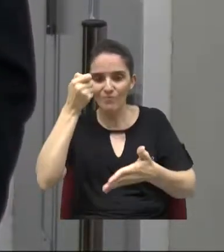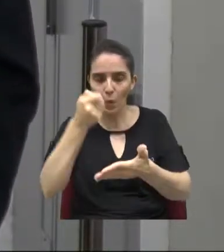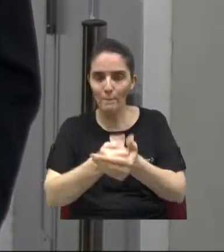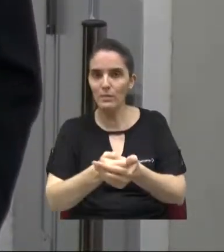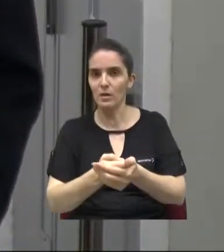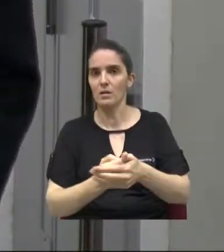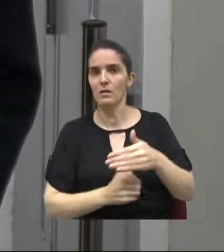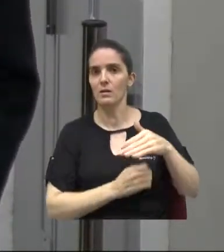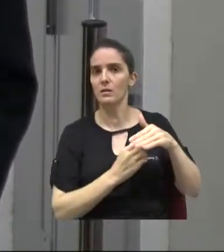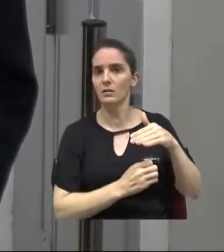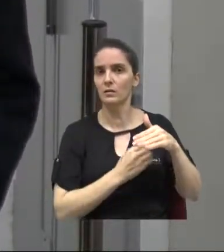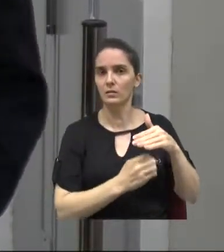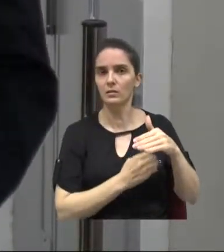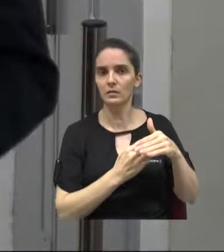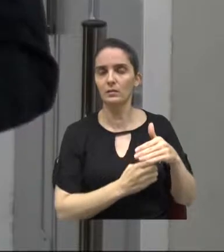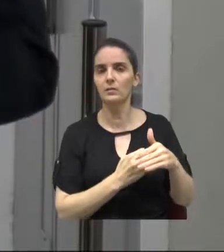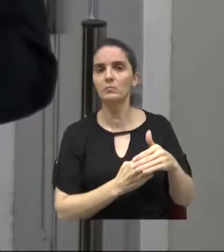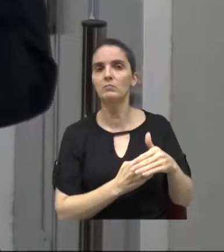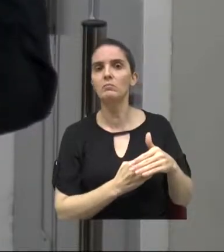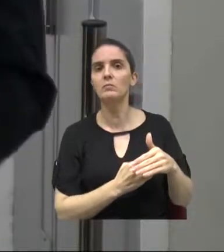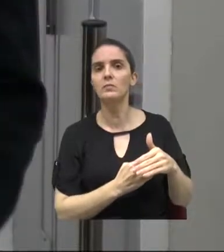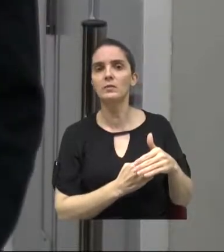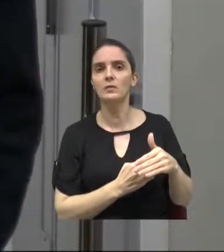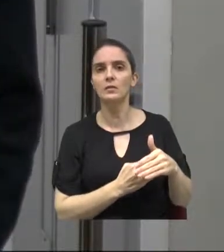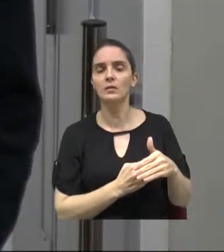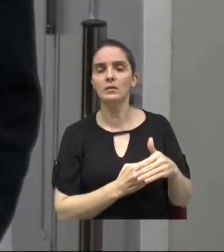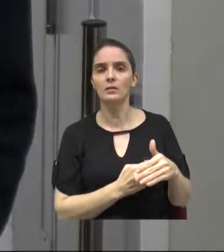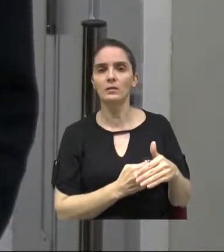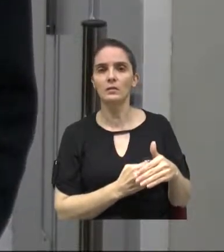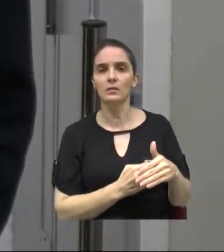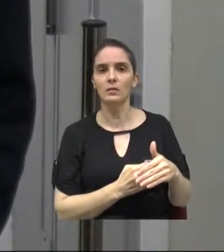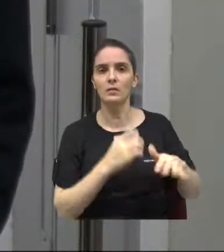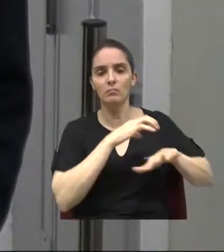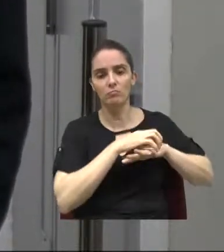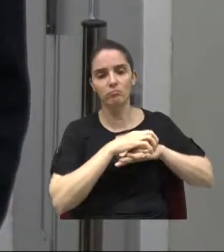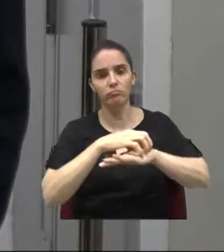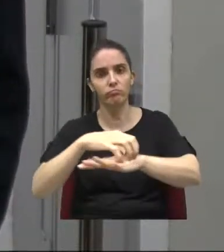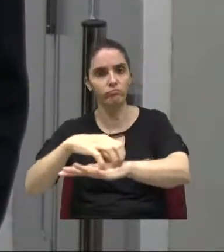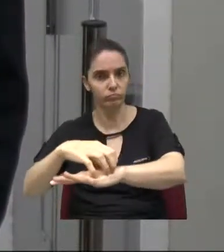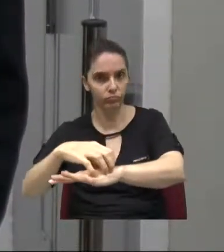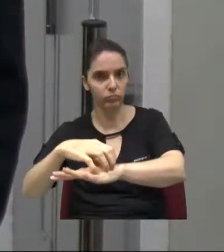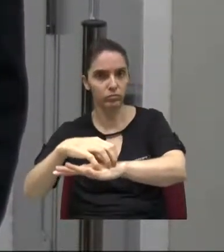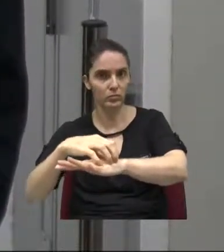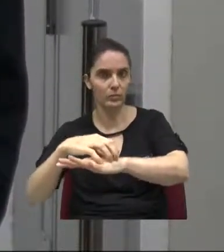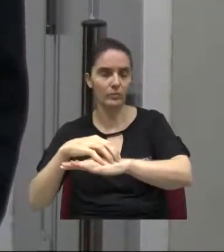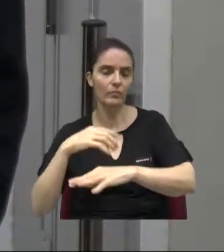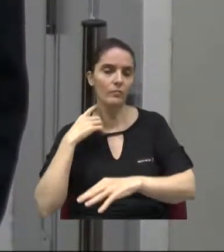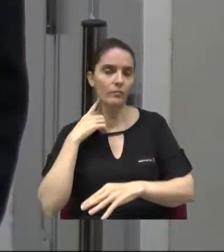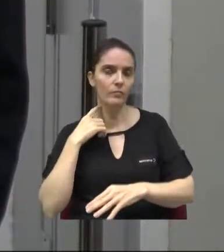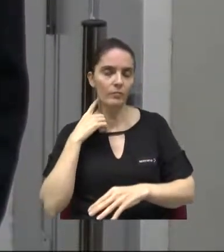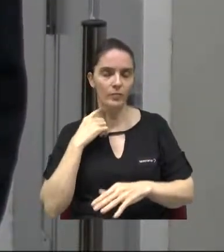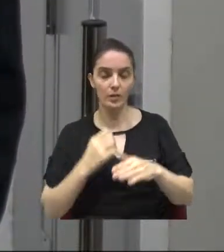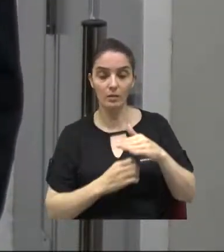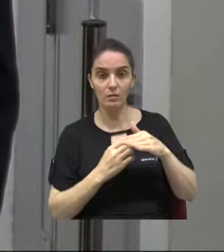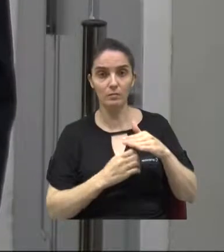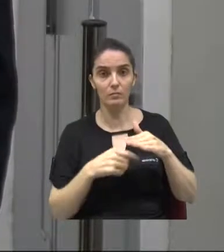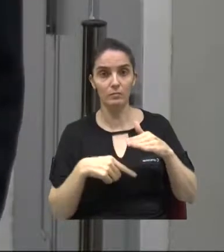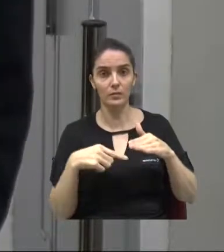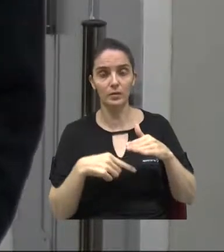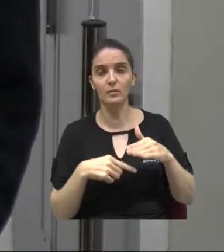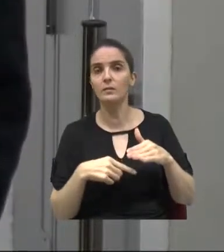que venham a fazer o transporte coletivo possam estar atuando de